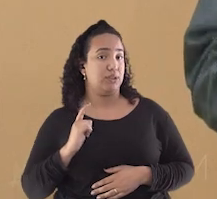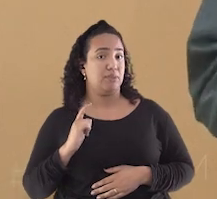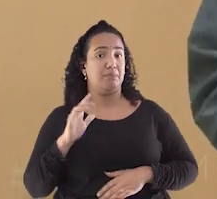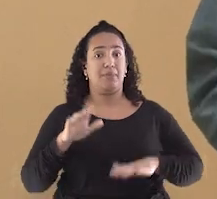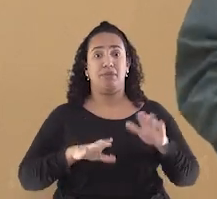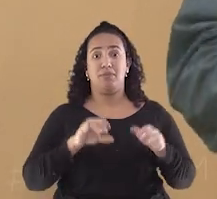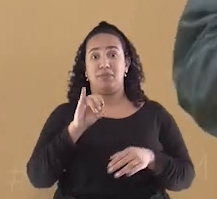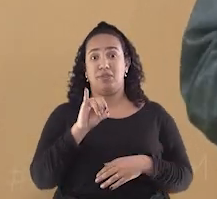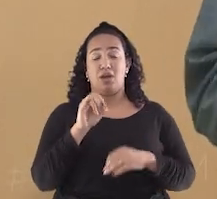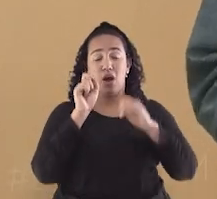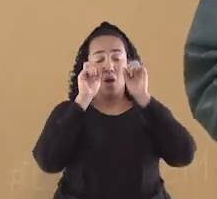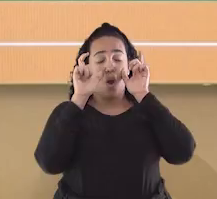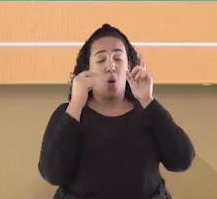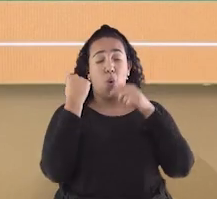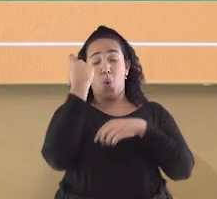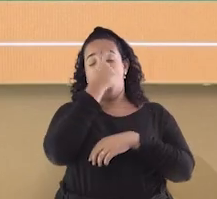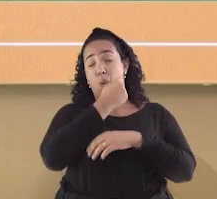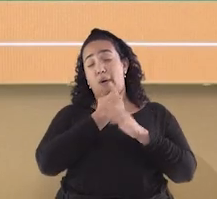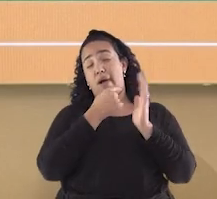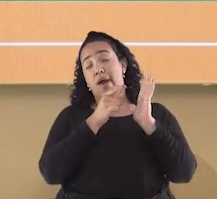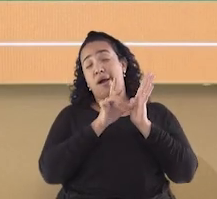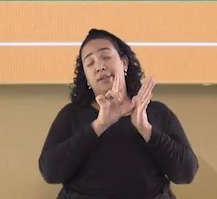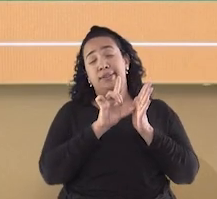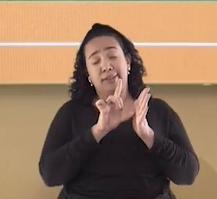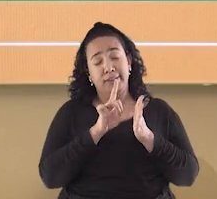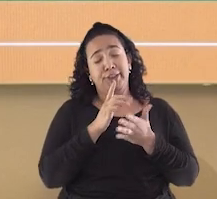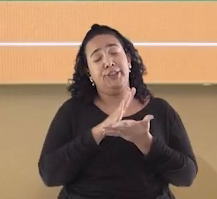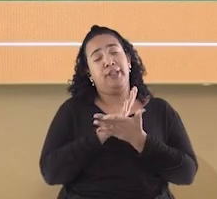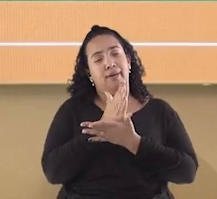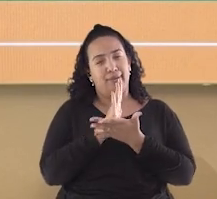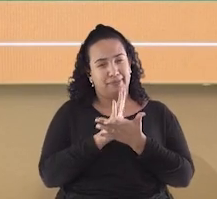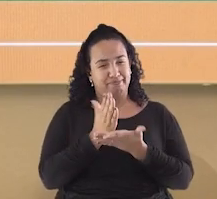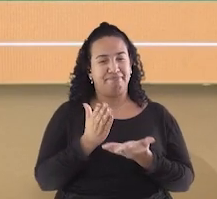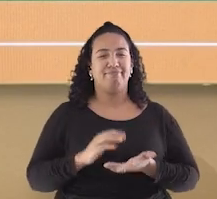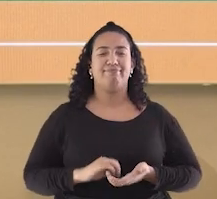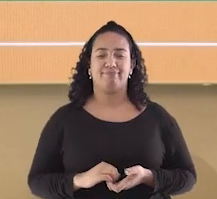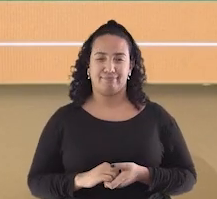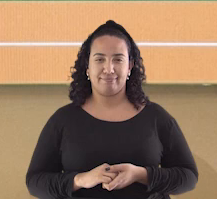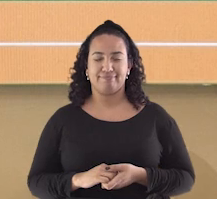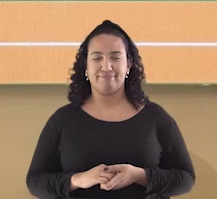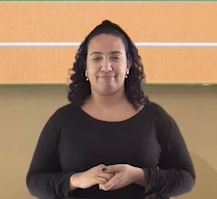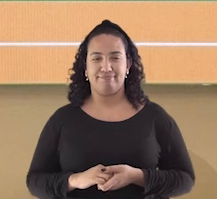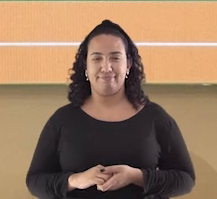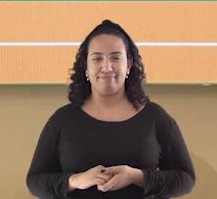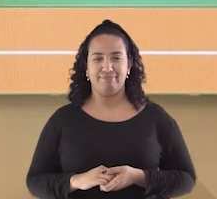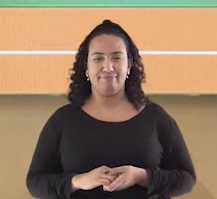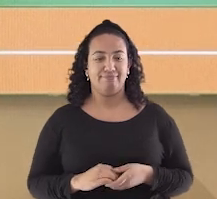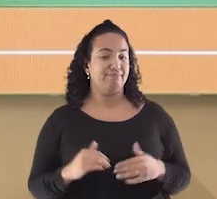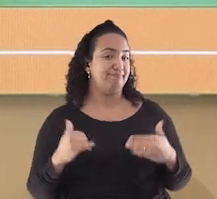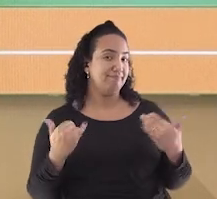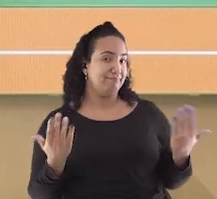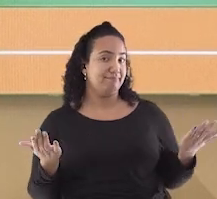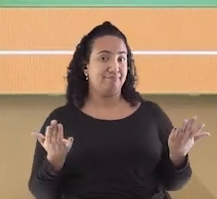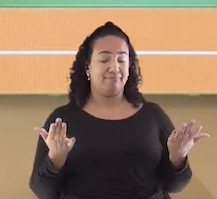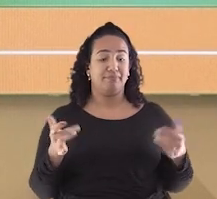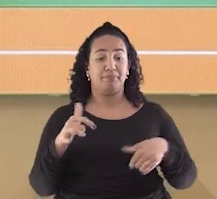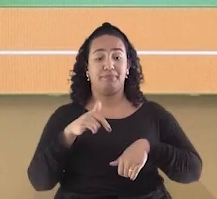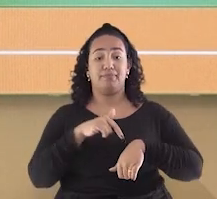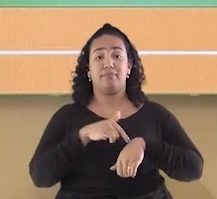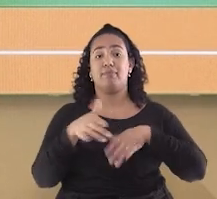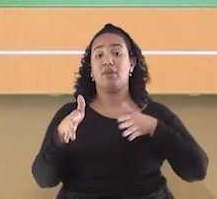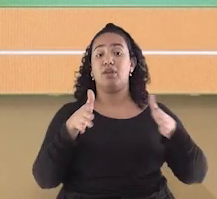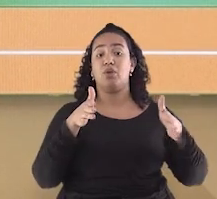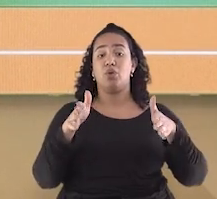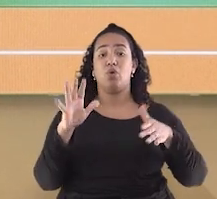seja incômodo no início do dia. E aí chegamos ao outono, que é a transição entre o verão e o inverno. Então, já ocorre